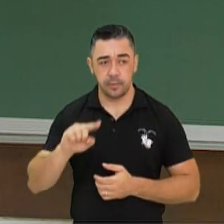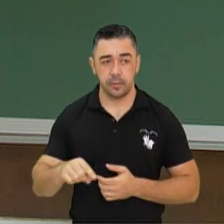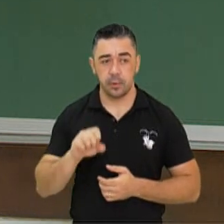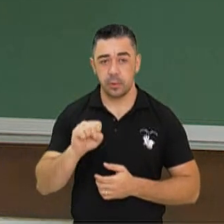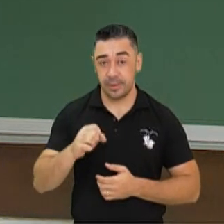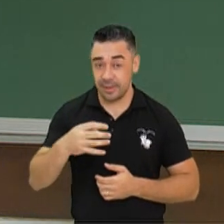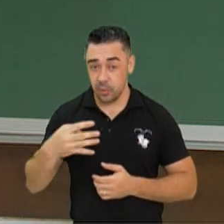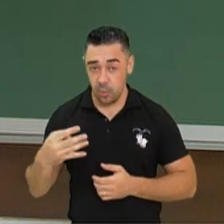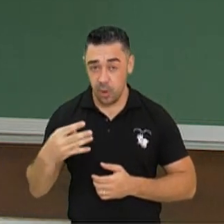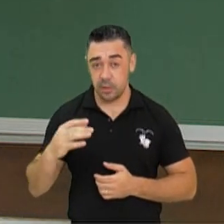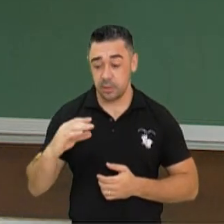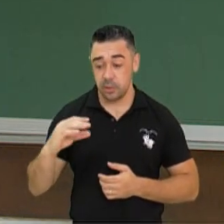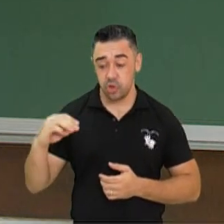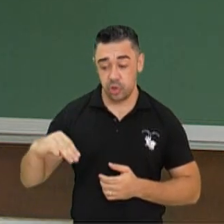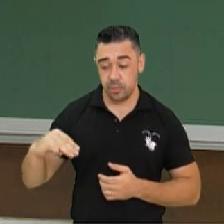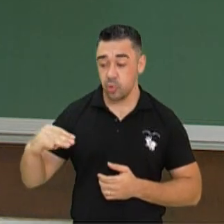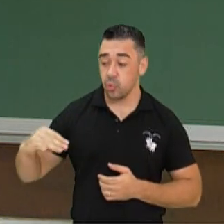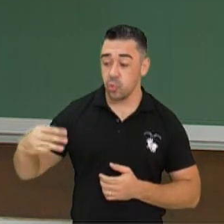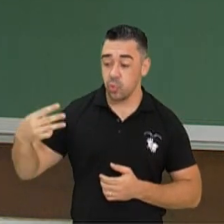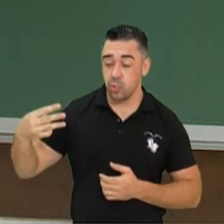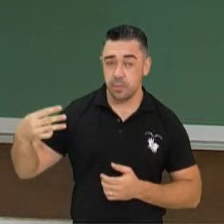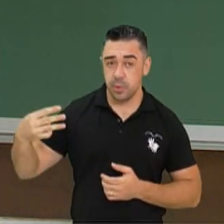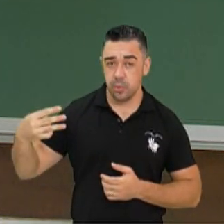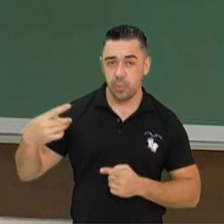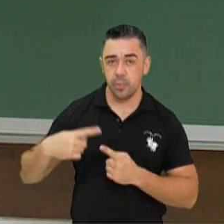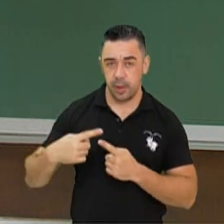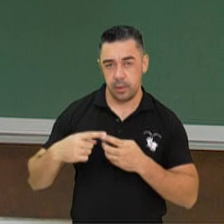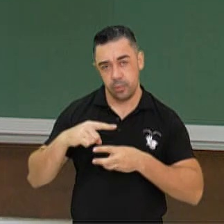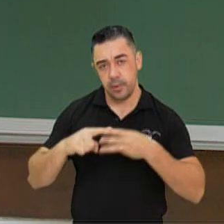803,84 centímetros cúbicos. Cúbicos porque tem 3